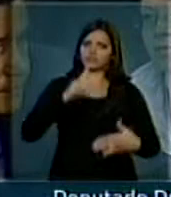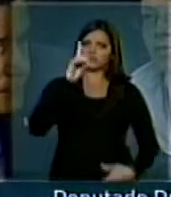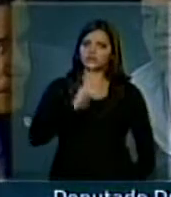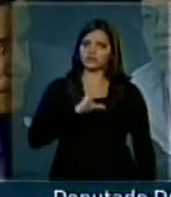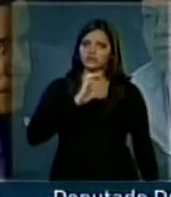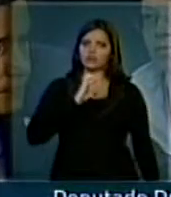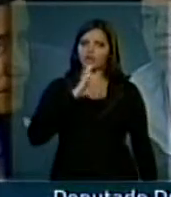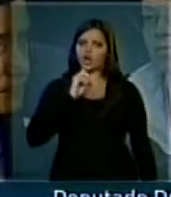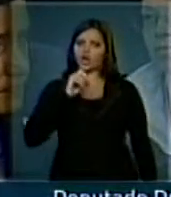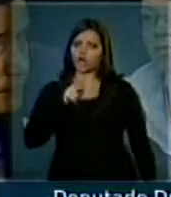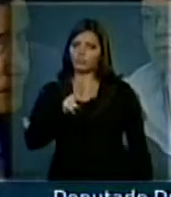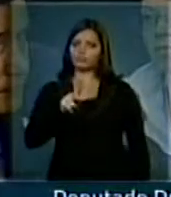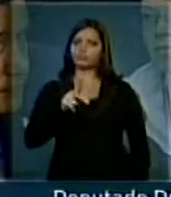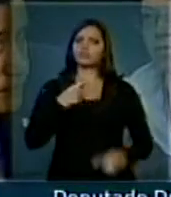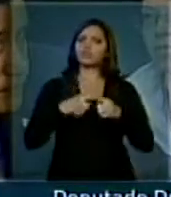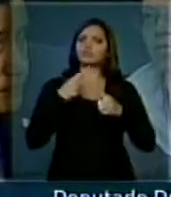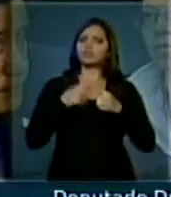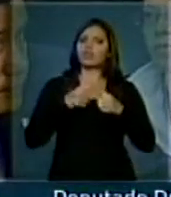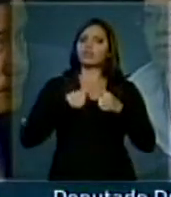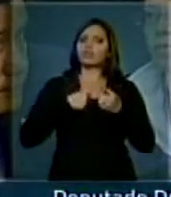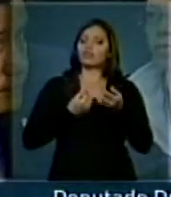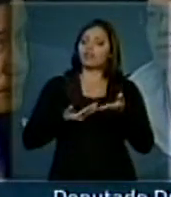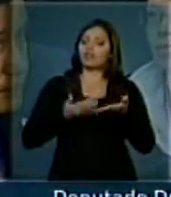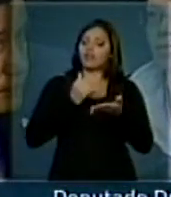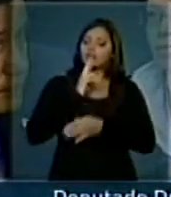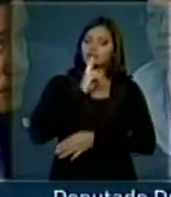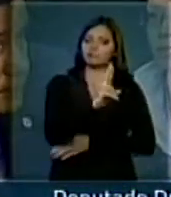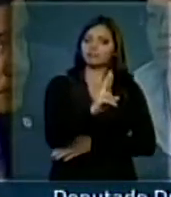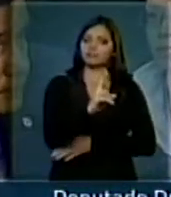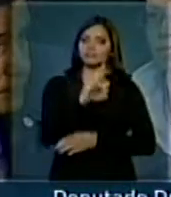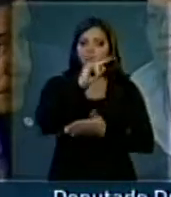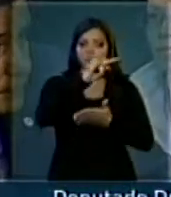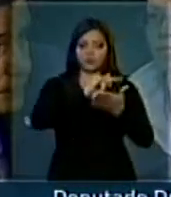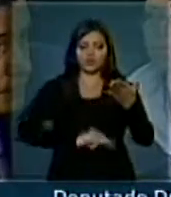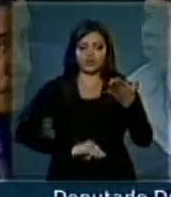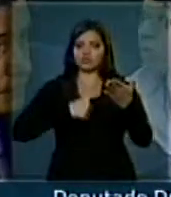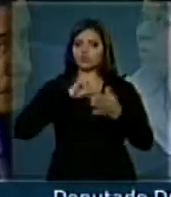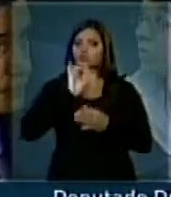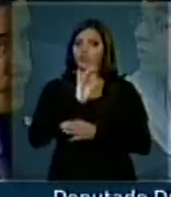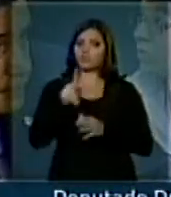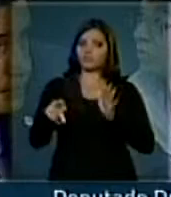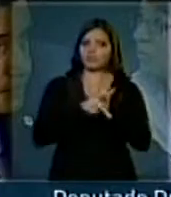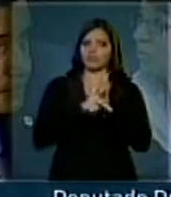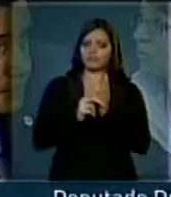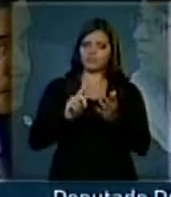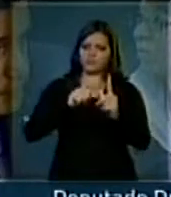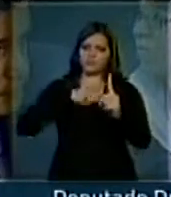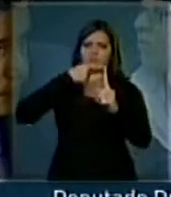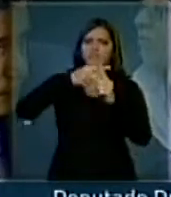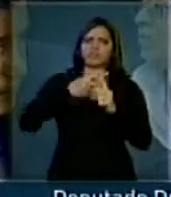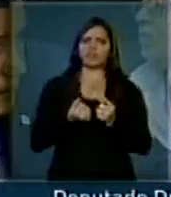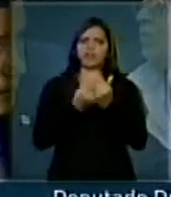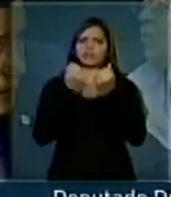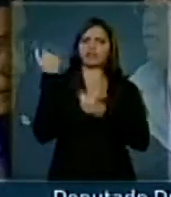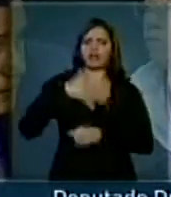da SECOB, ao despachar nos autos, no sentido de que não se trata apenas de sobrepreço.